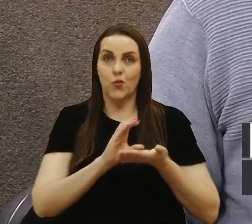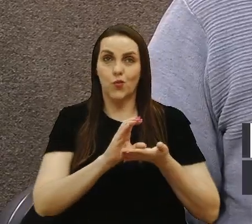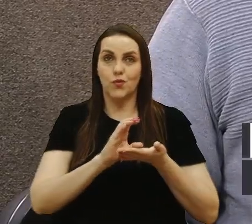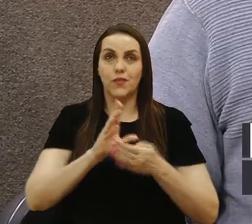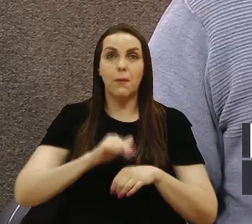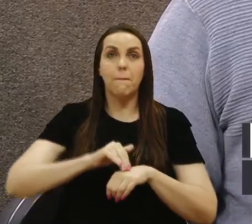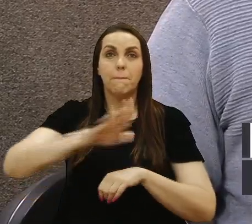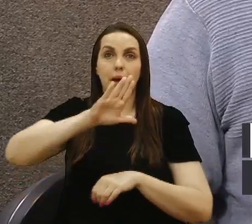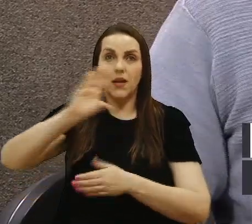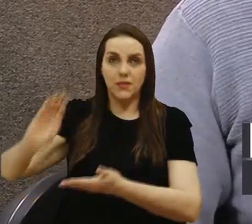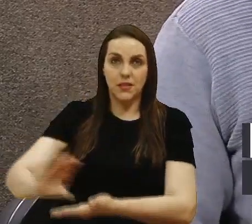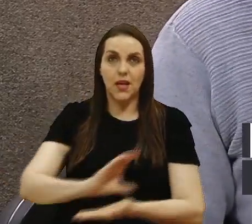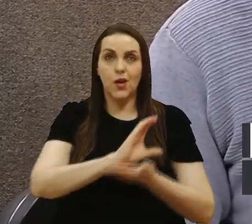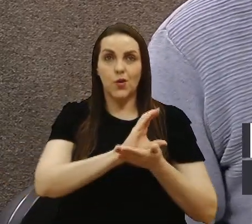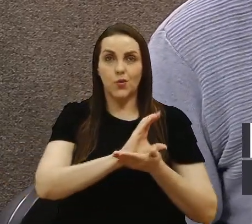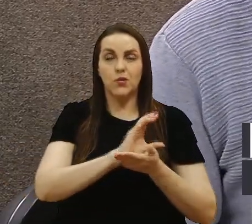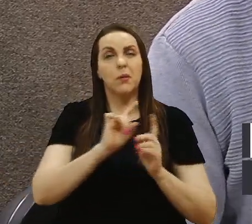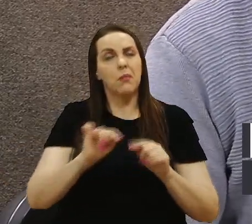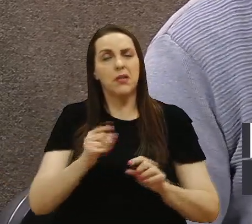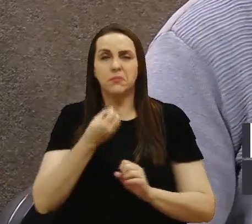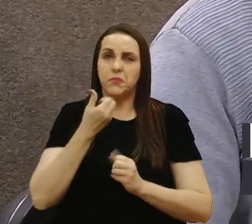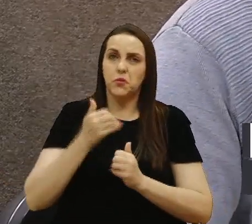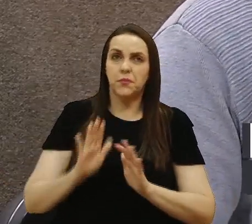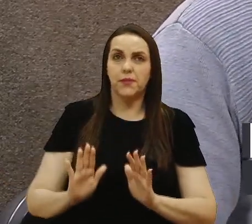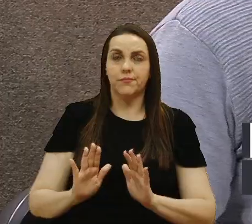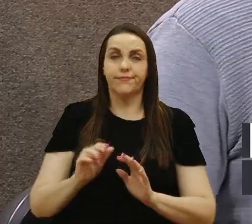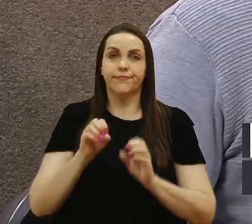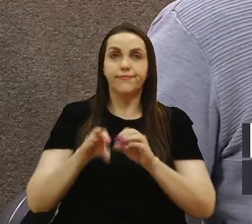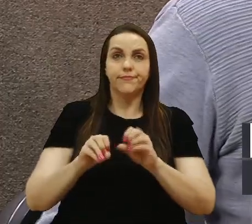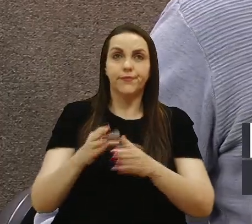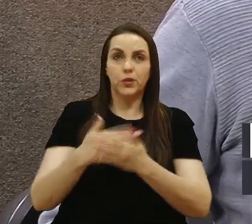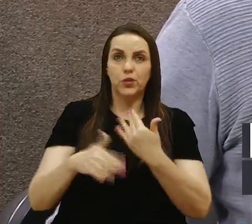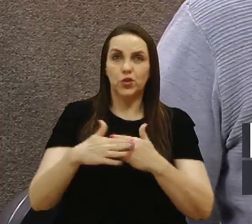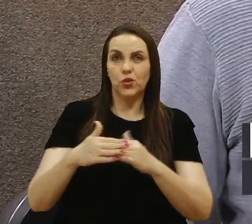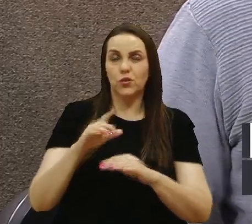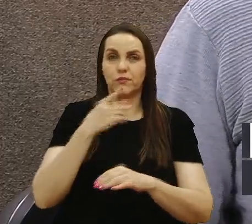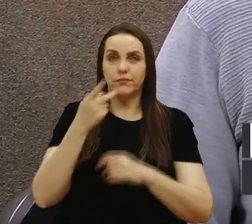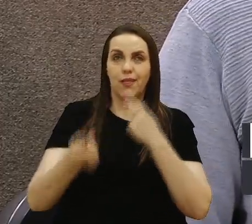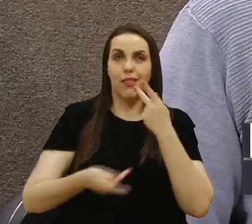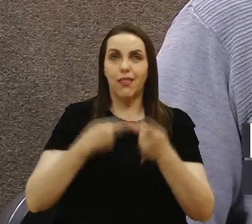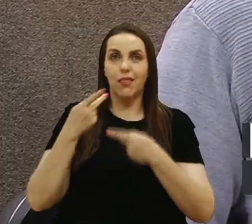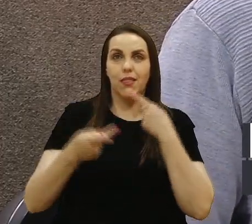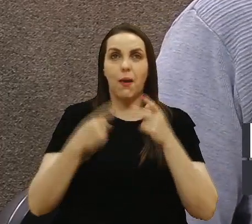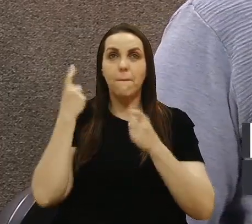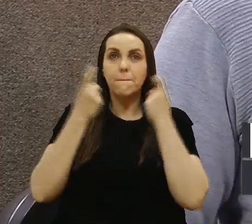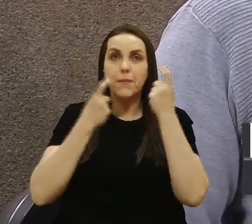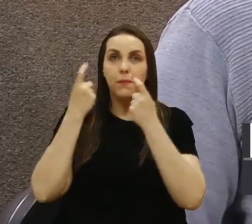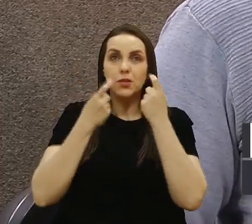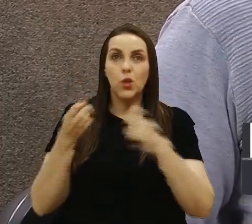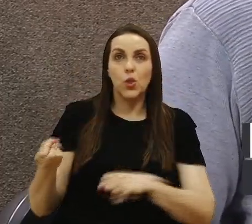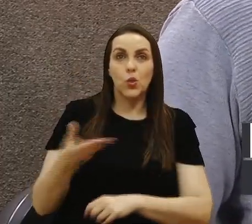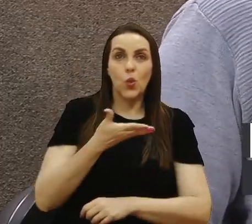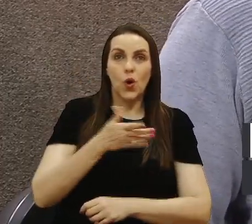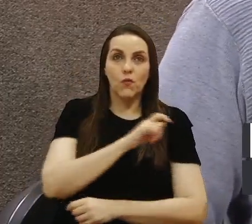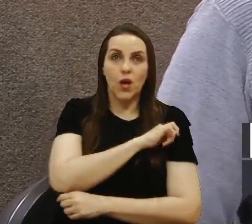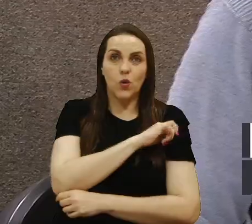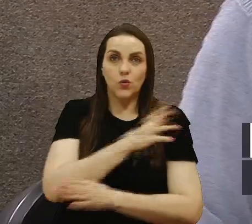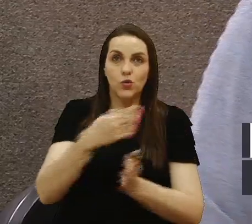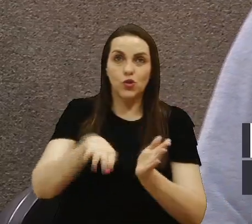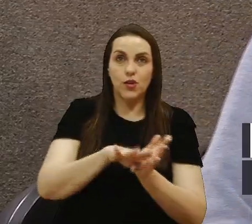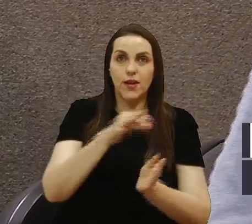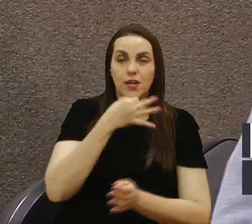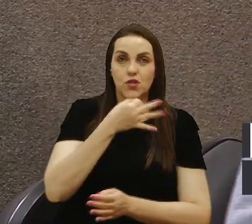recurso. Mas, enfim, pessoal, todo mundo fala em educação, mas ninguém está preocupado com os novos alunos que estão vindo para Caxias. Hoje, já são